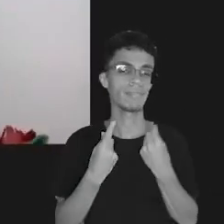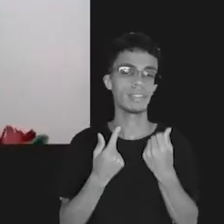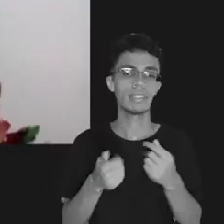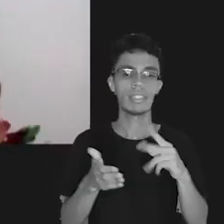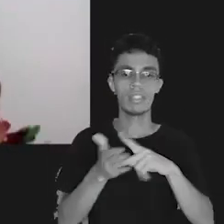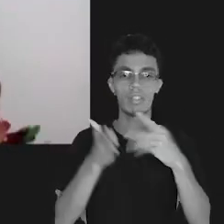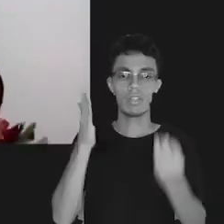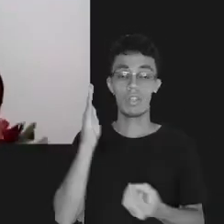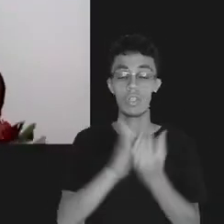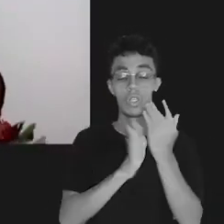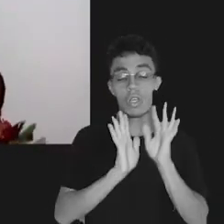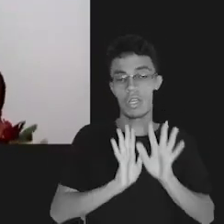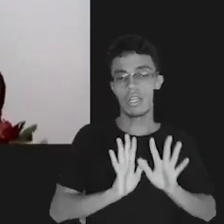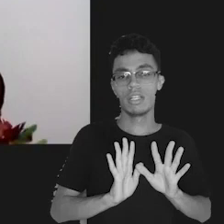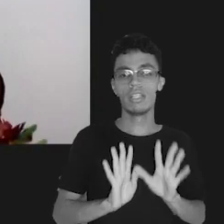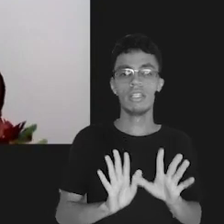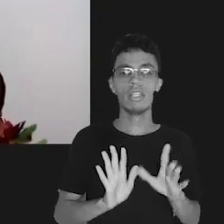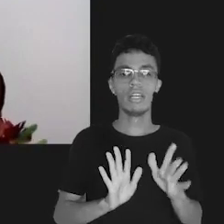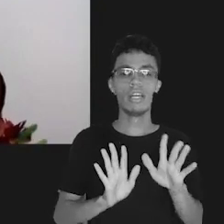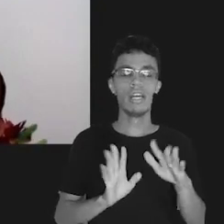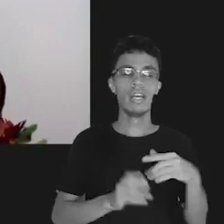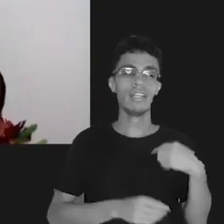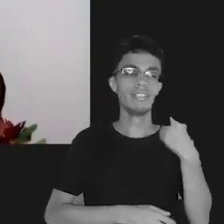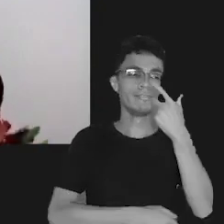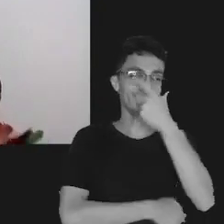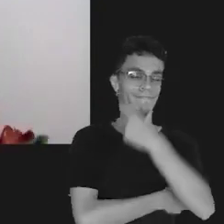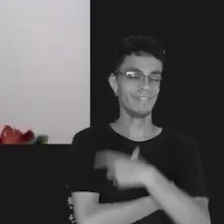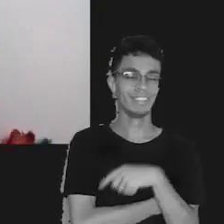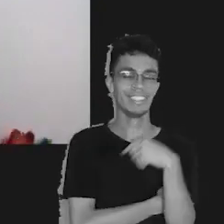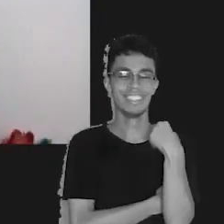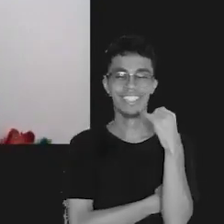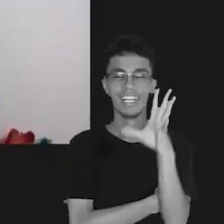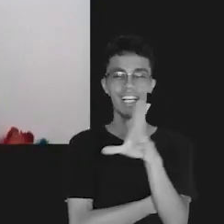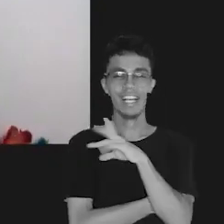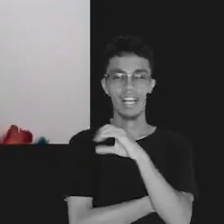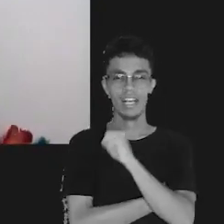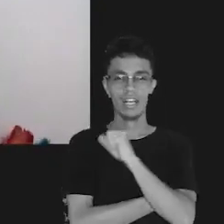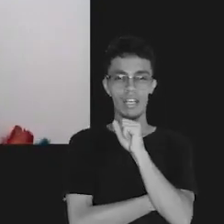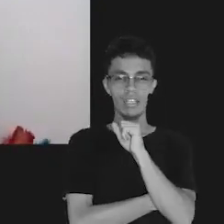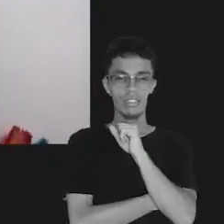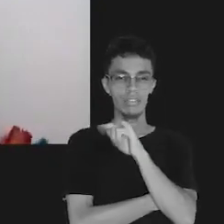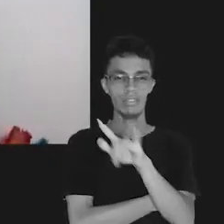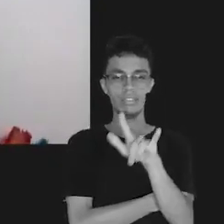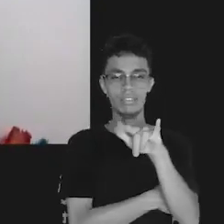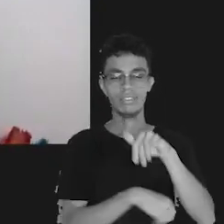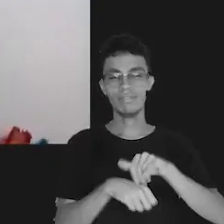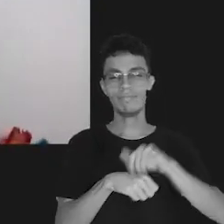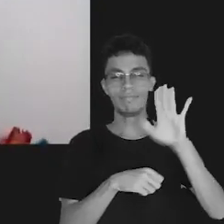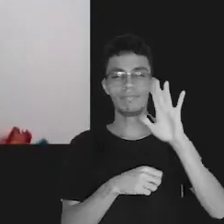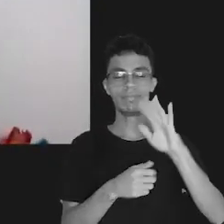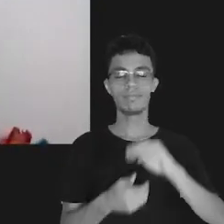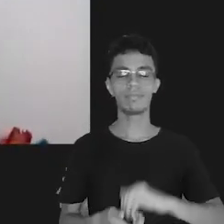a poesia está ali, né, então eu fico cada vez mais apaixonada pela Hilda.